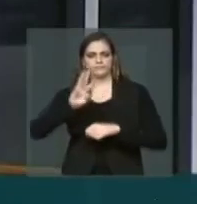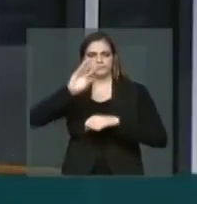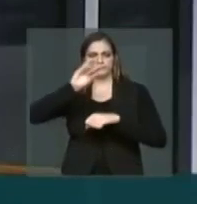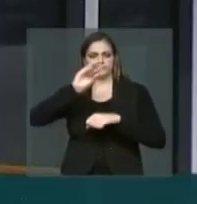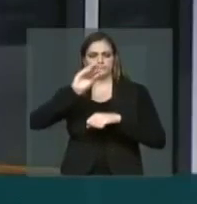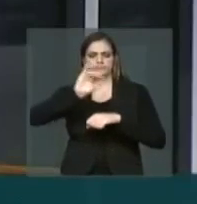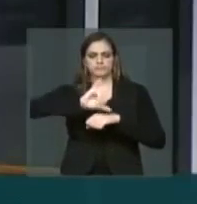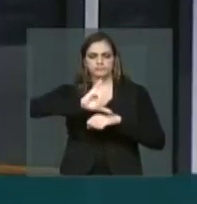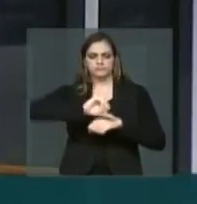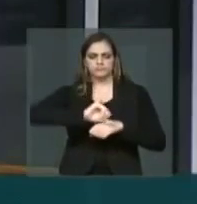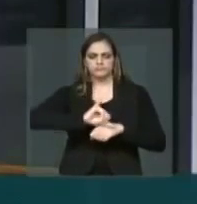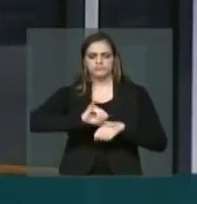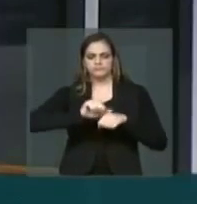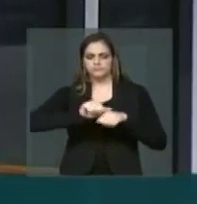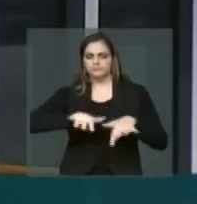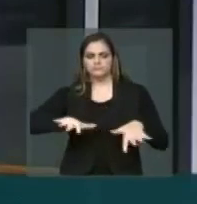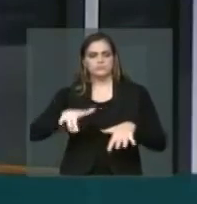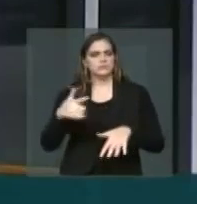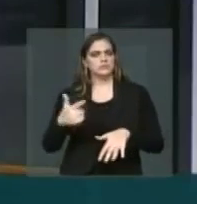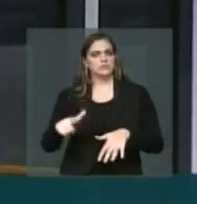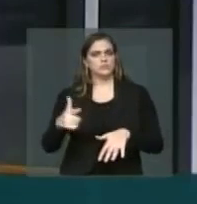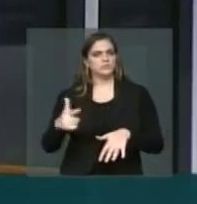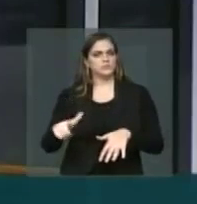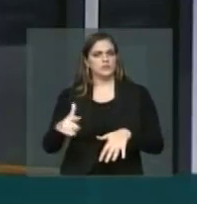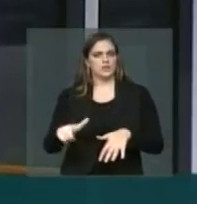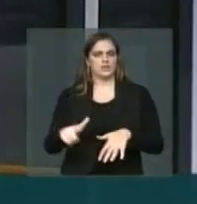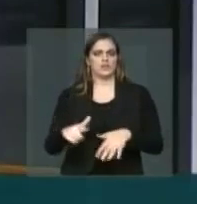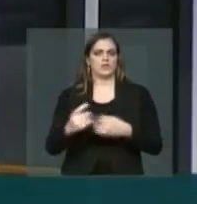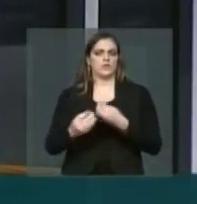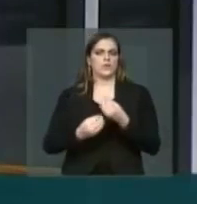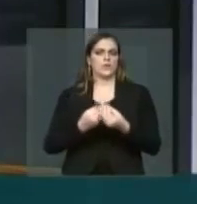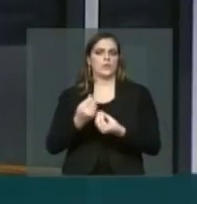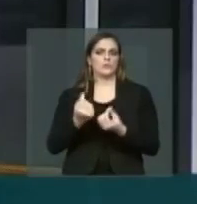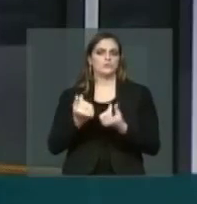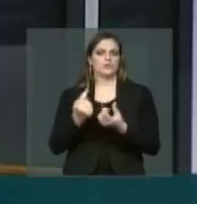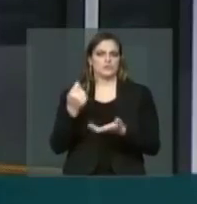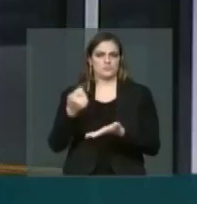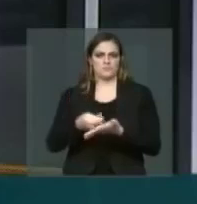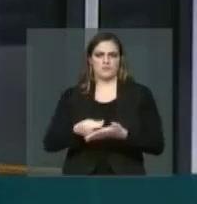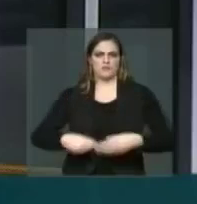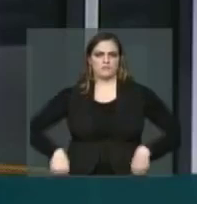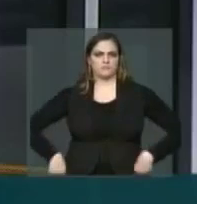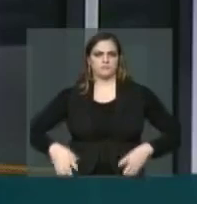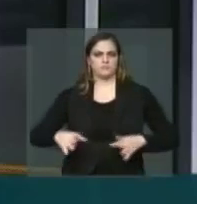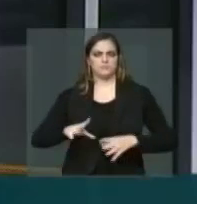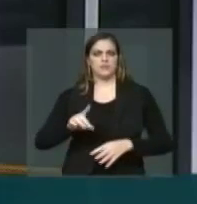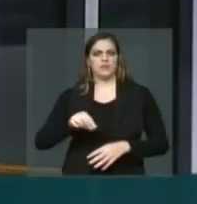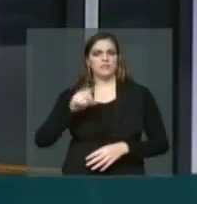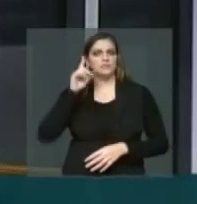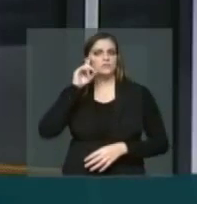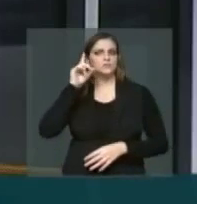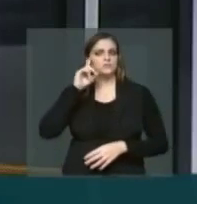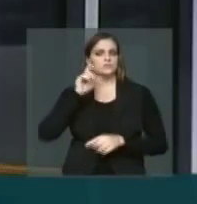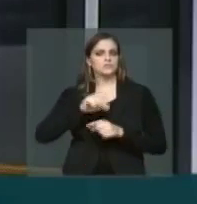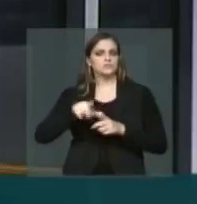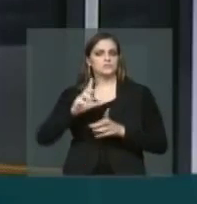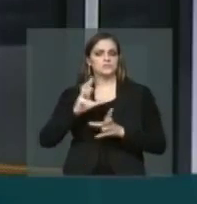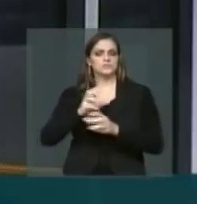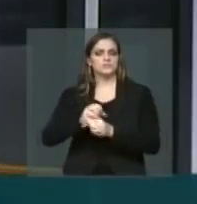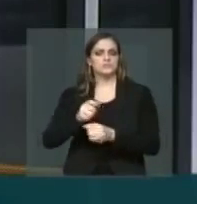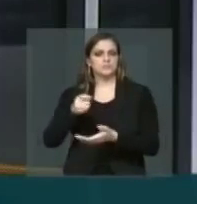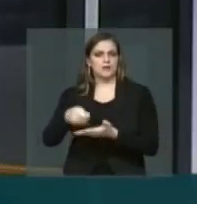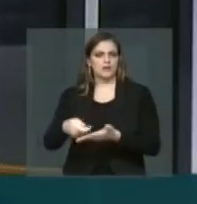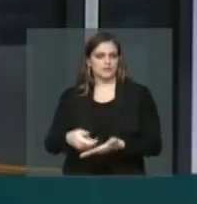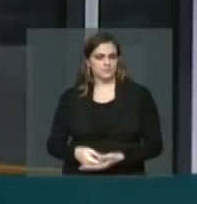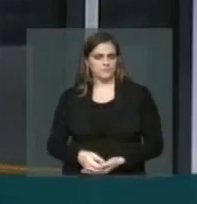Amapá, a utilização desse recurso para diária, diária só. Na Assembleia Legislativa